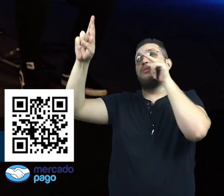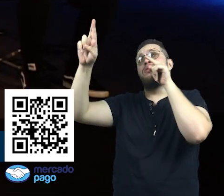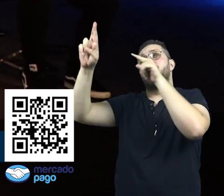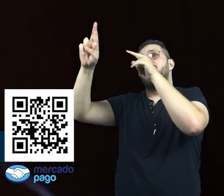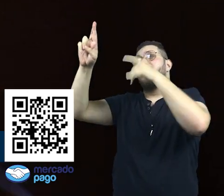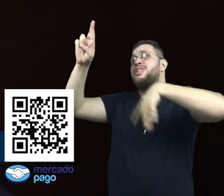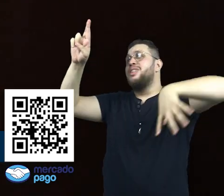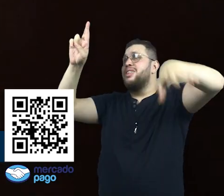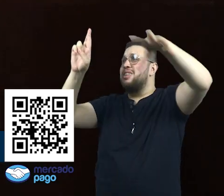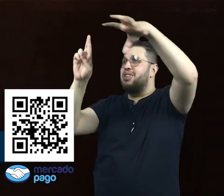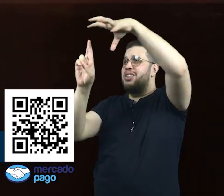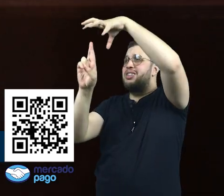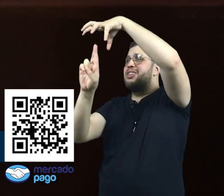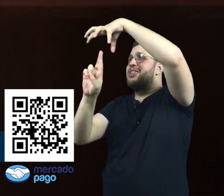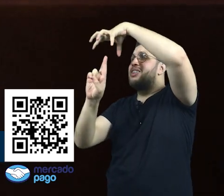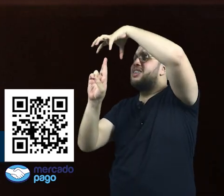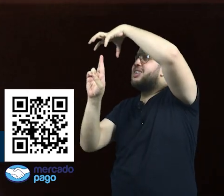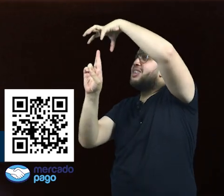adoramos, Rei dos